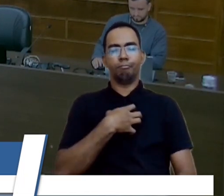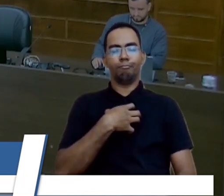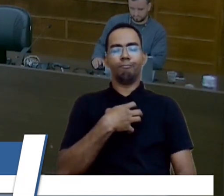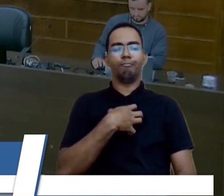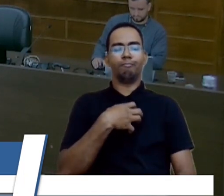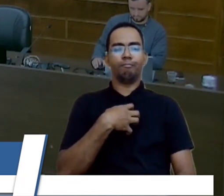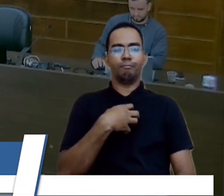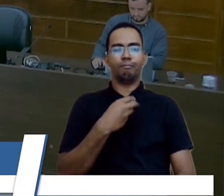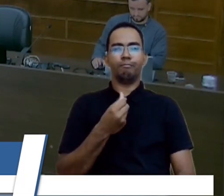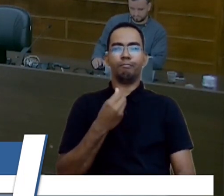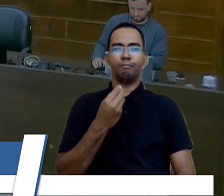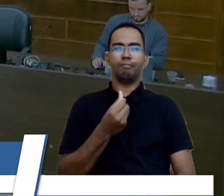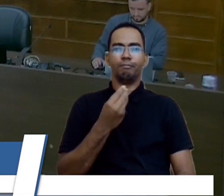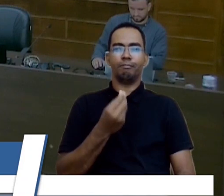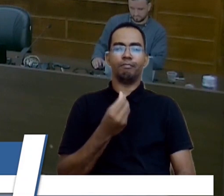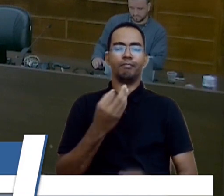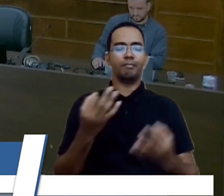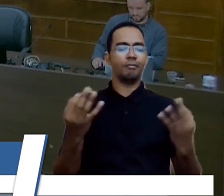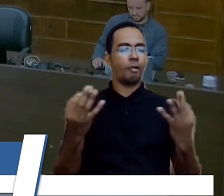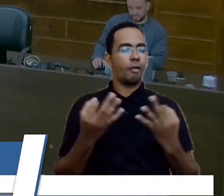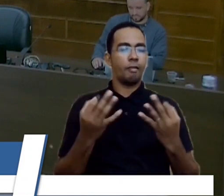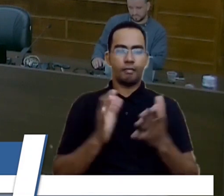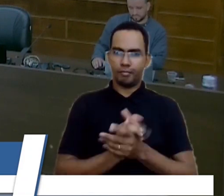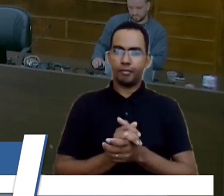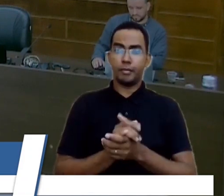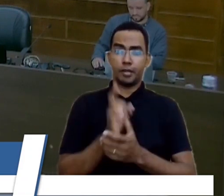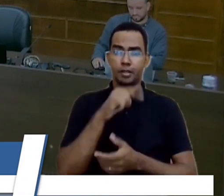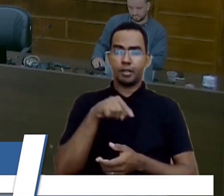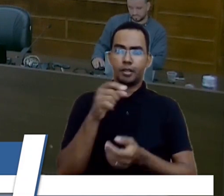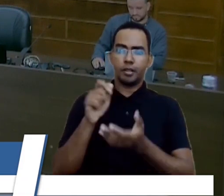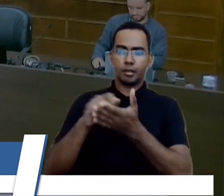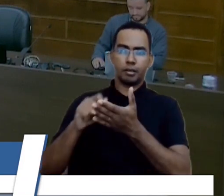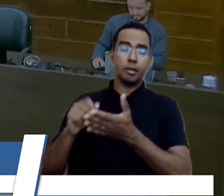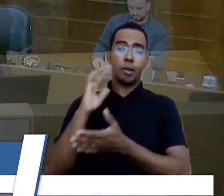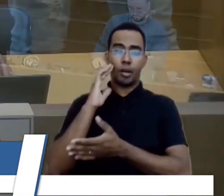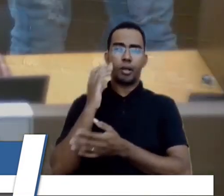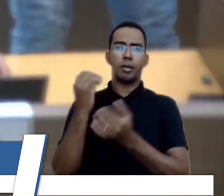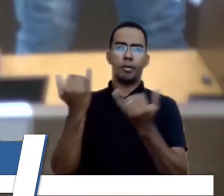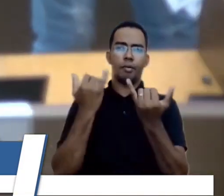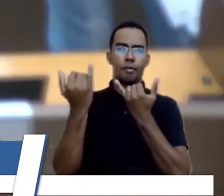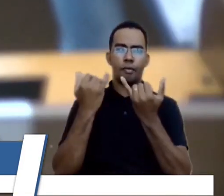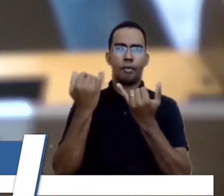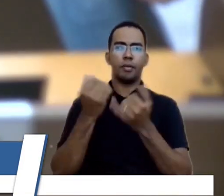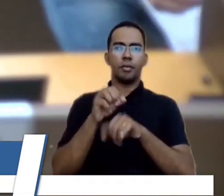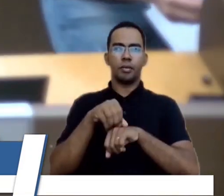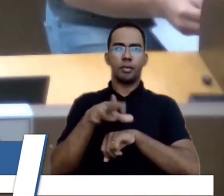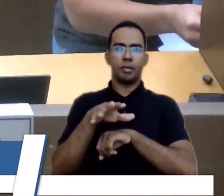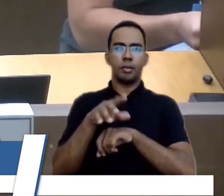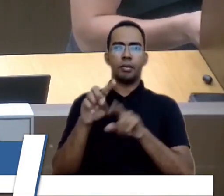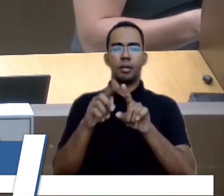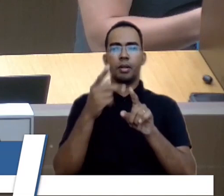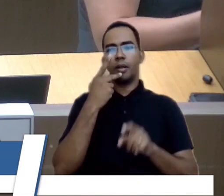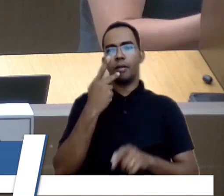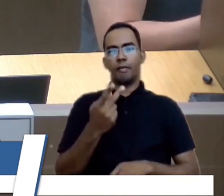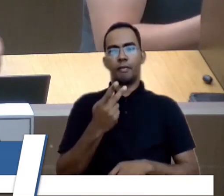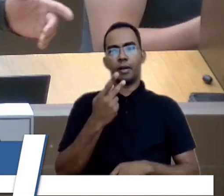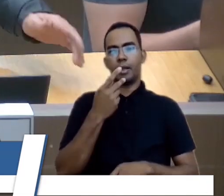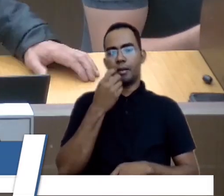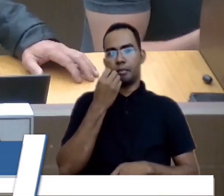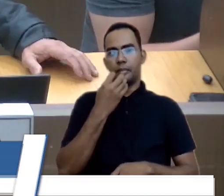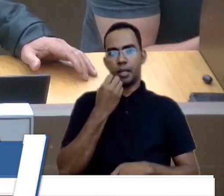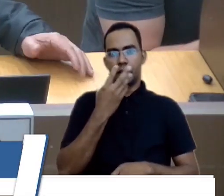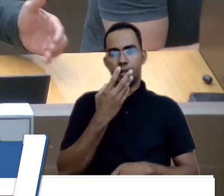forma, ele é orador, ele trouxe escrito ali, porque eu acho que era muita informação que ele queria trazer, mas ele fala demais. E eu